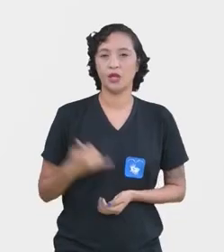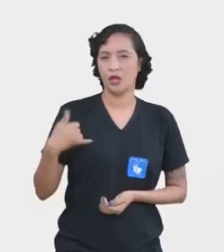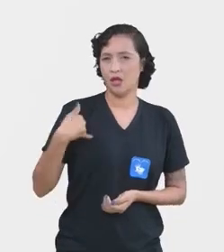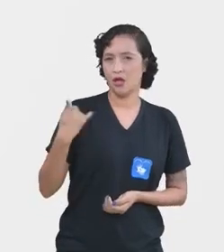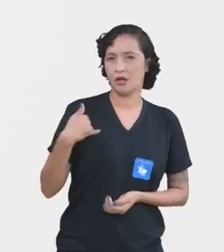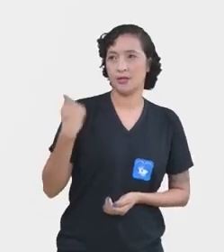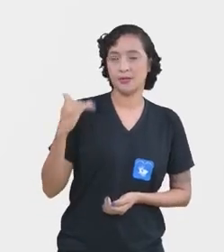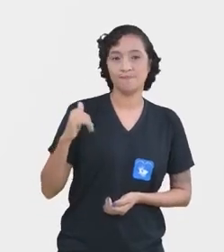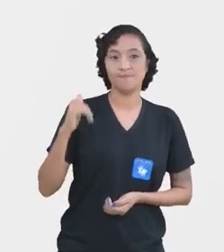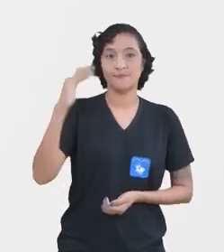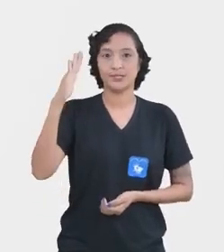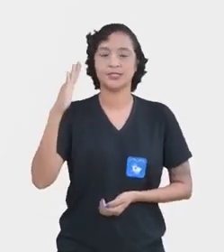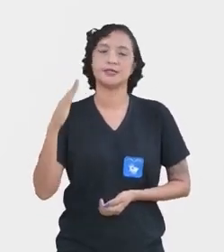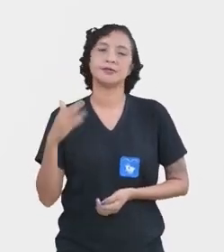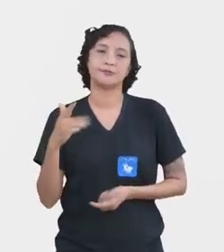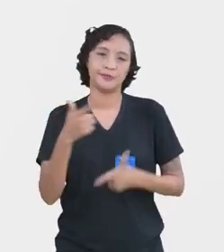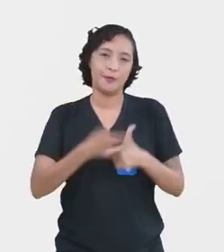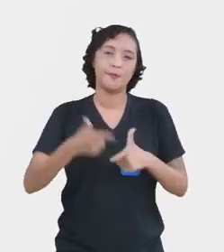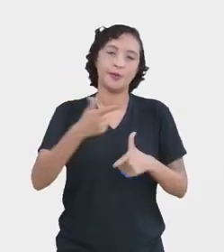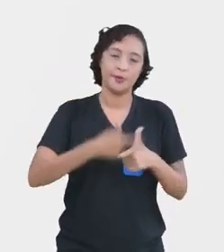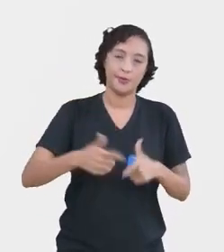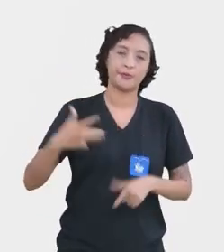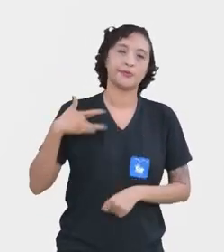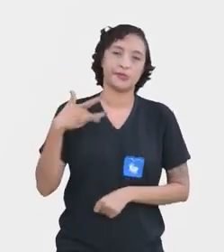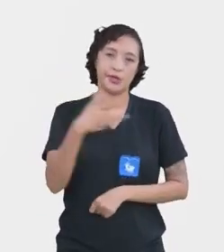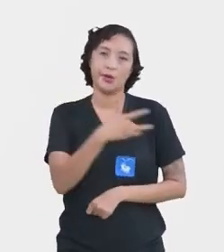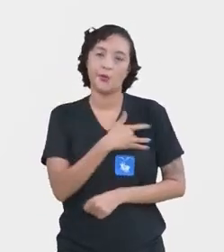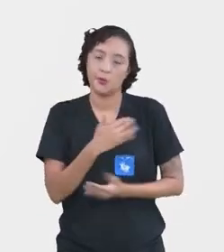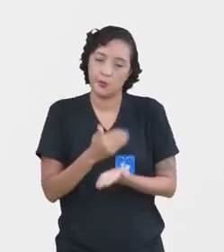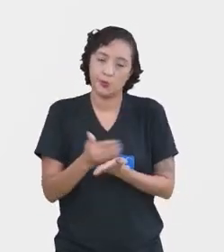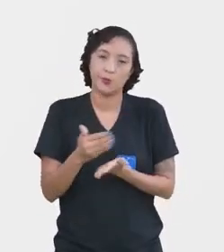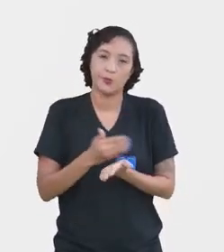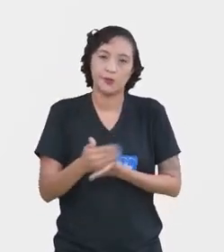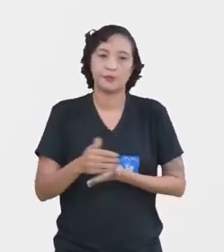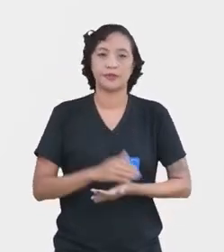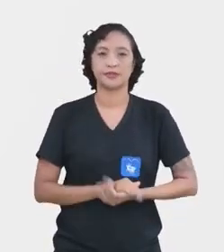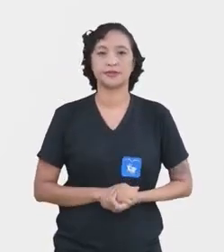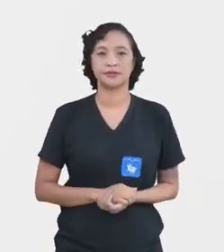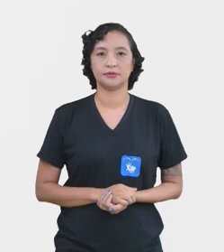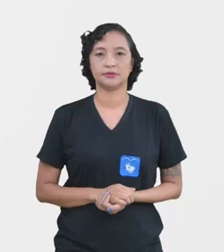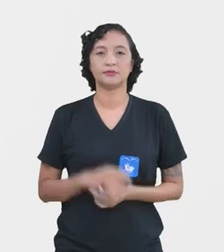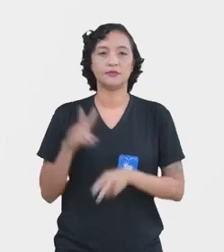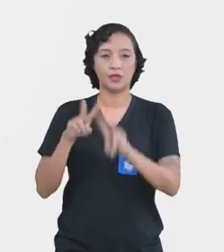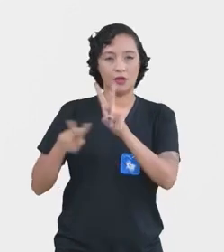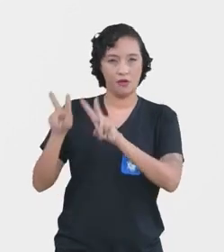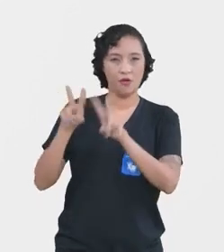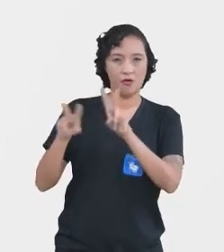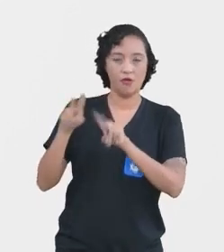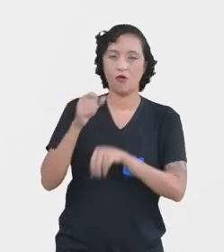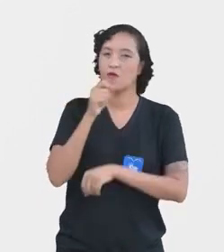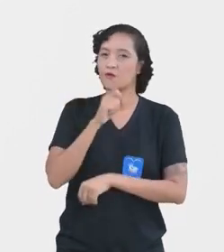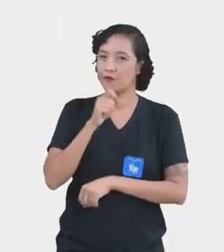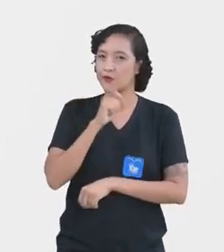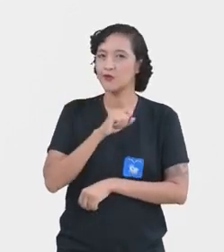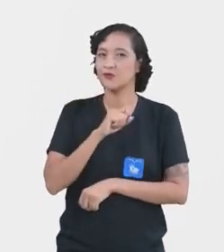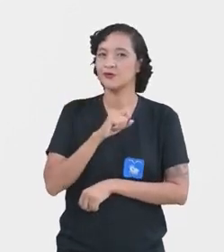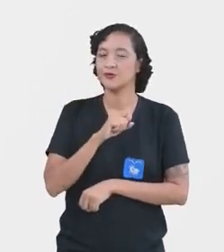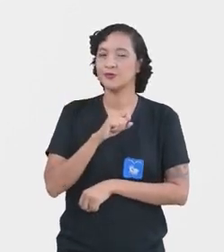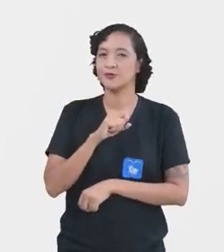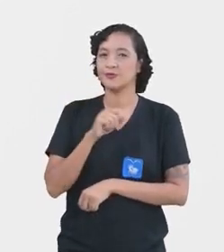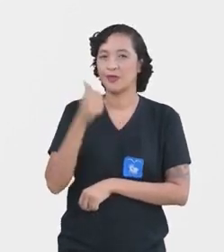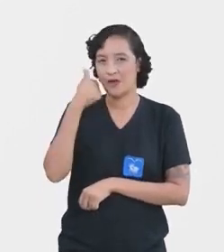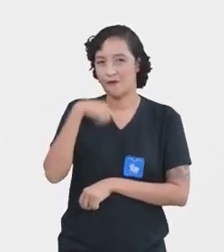avançada, alguns problemas de saúde começam a surgir. Observem os idosos, observem os seus avós, né?